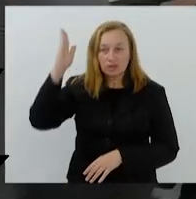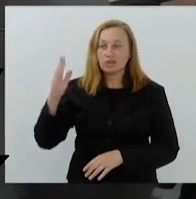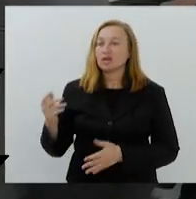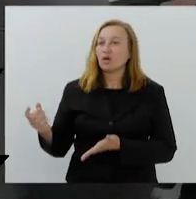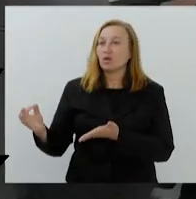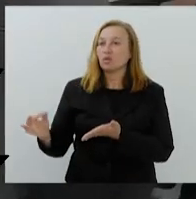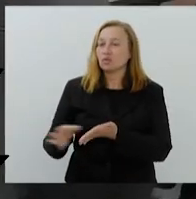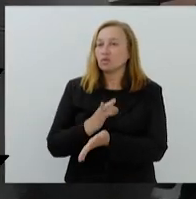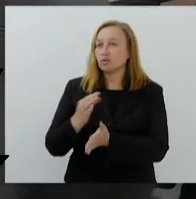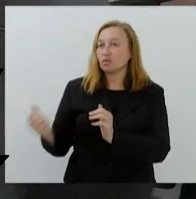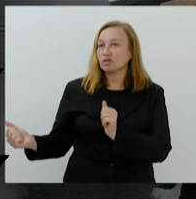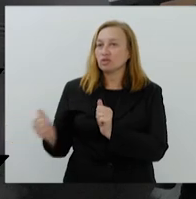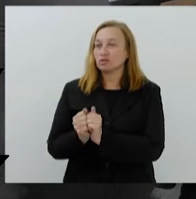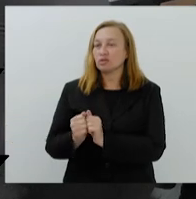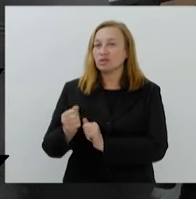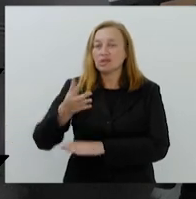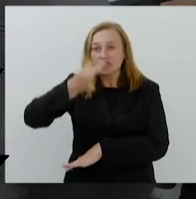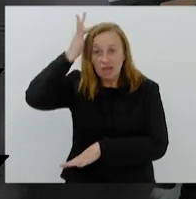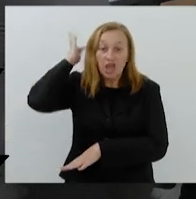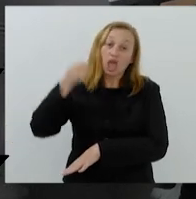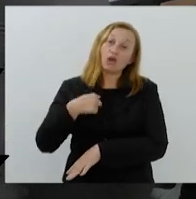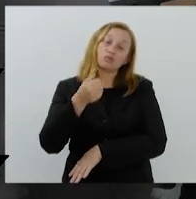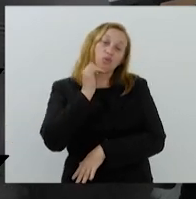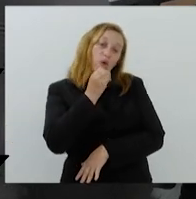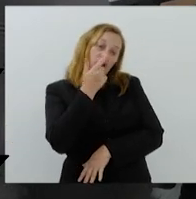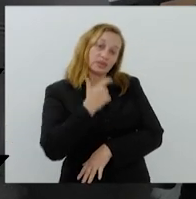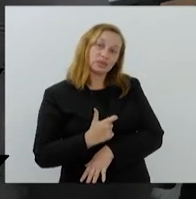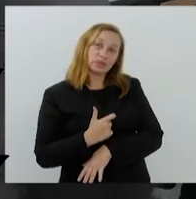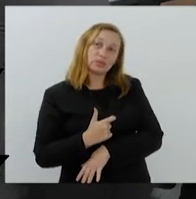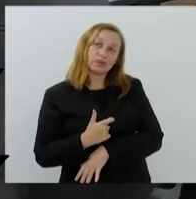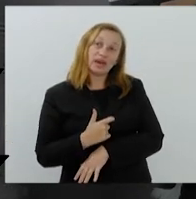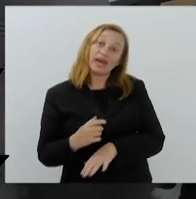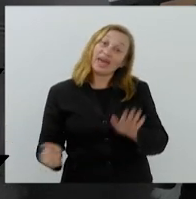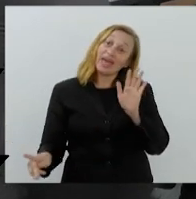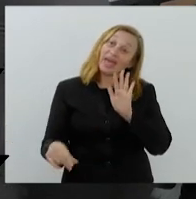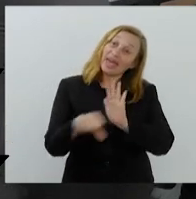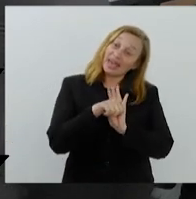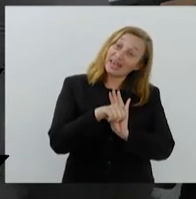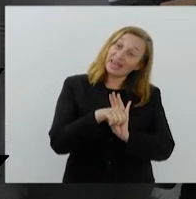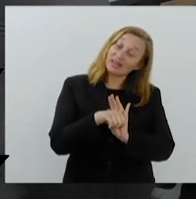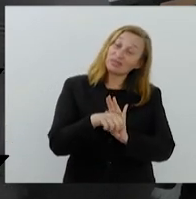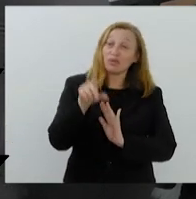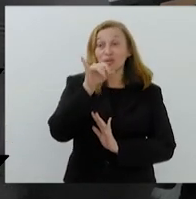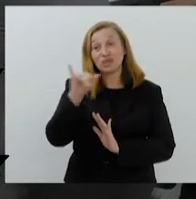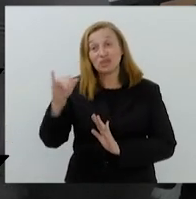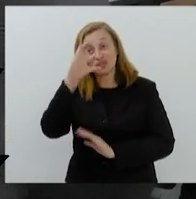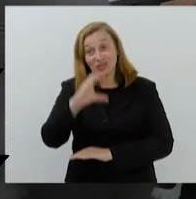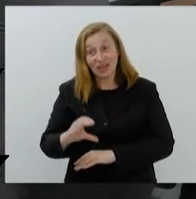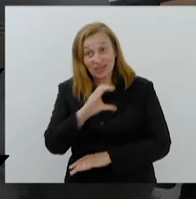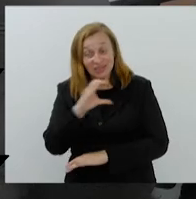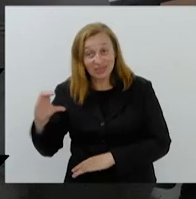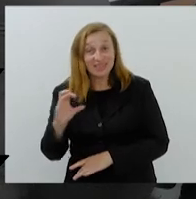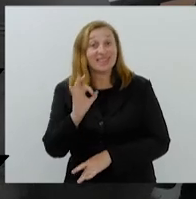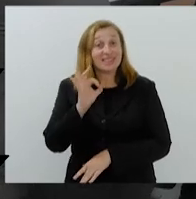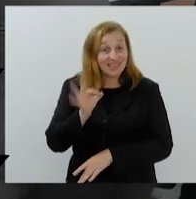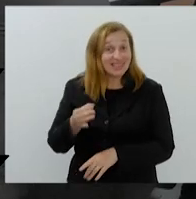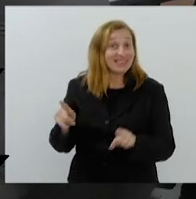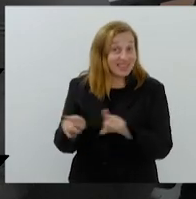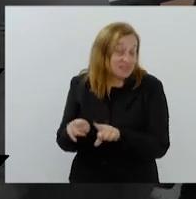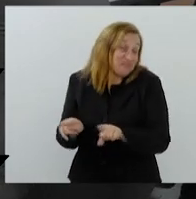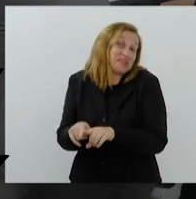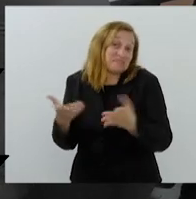Pacheco. Eu sou relator. Porque, assim, é Cristo falando pelo Dia do Católico, tá certo também. Não